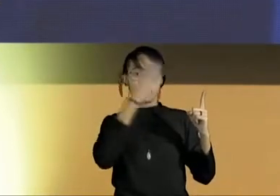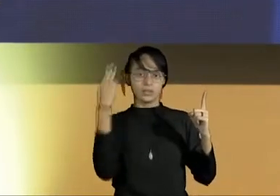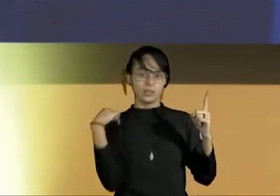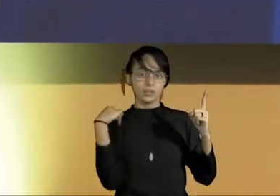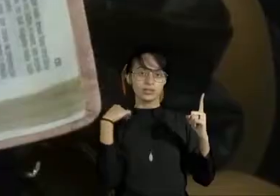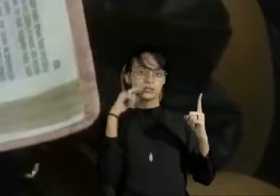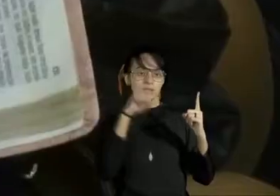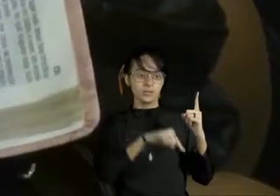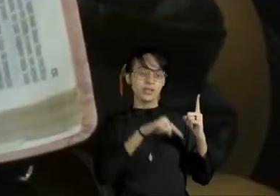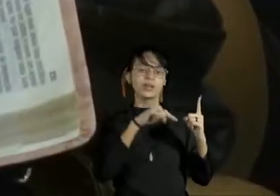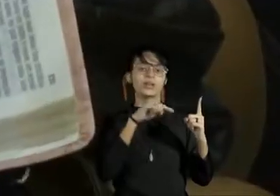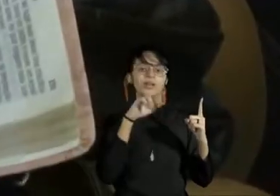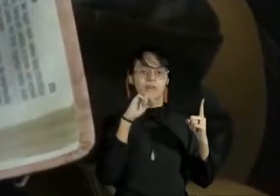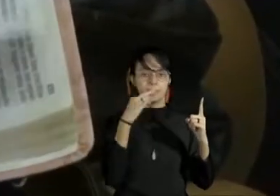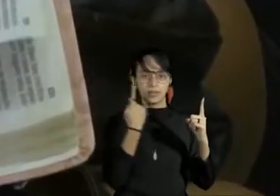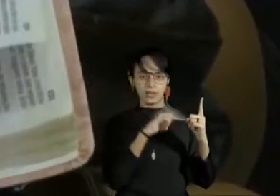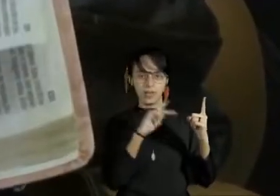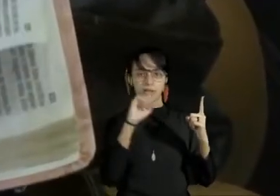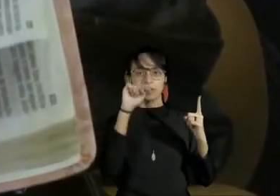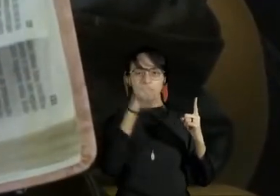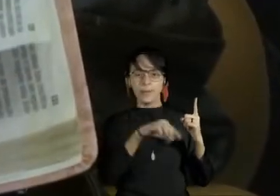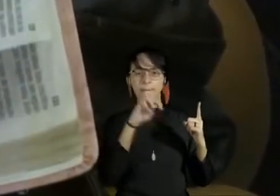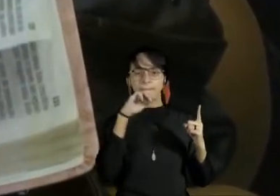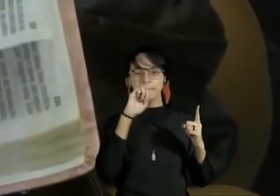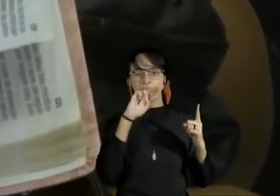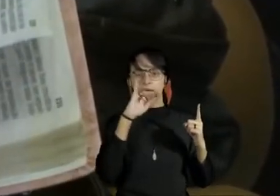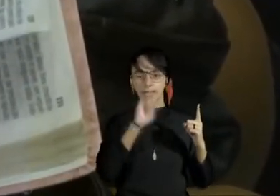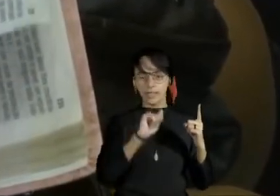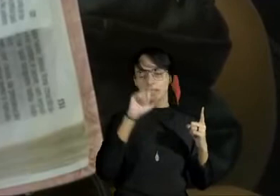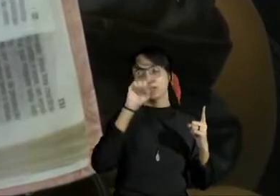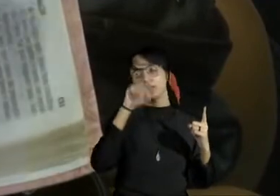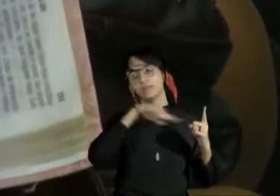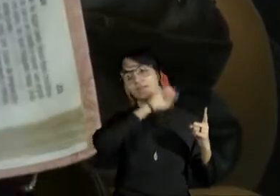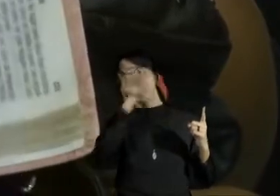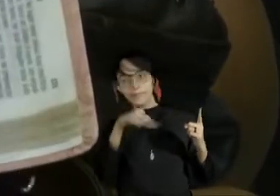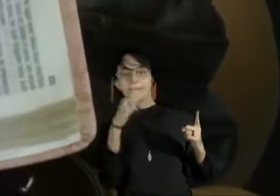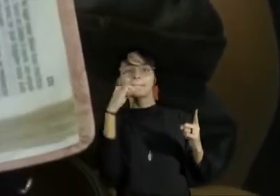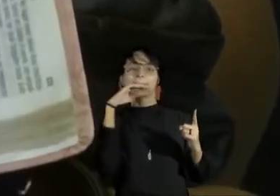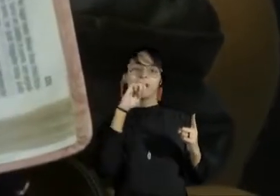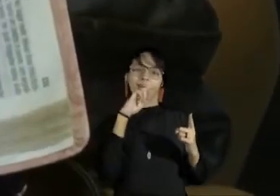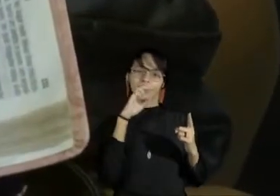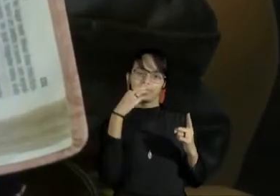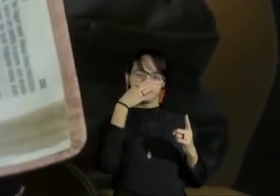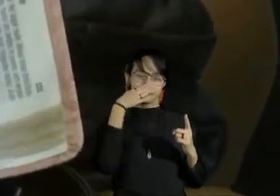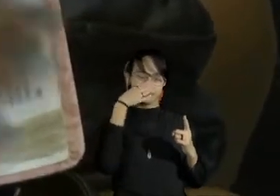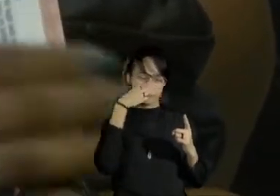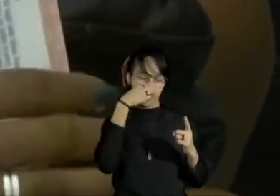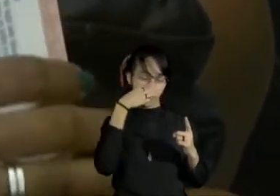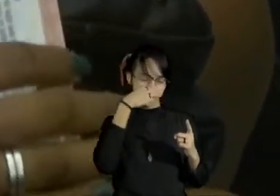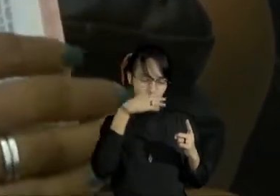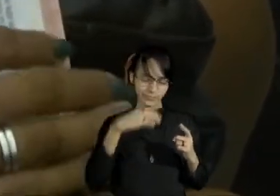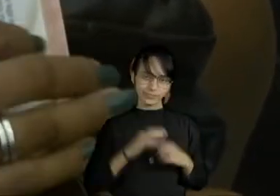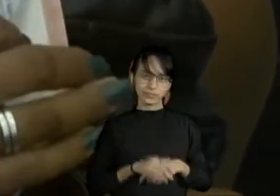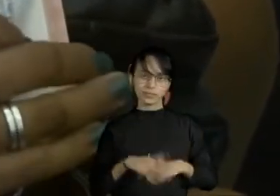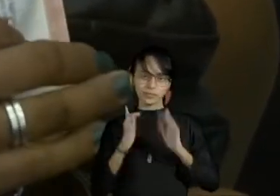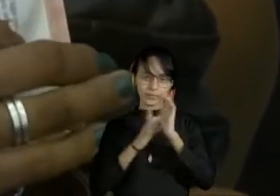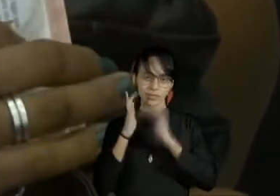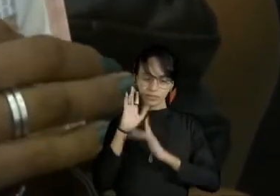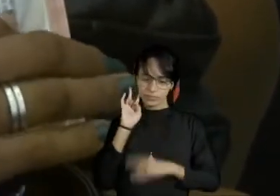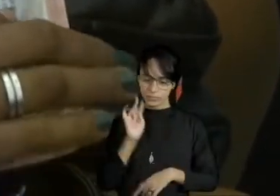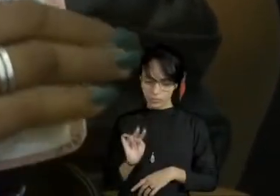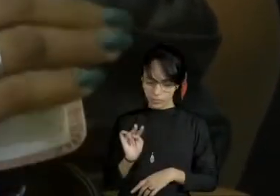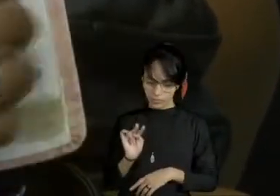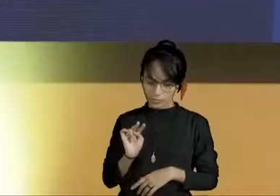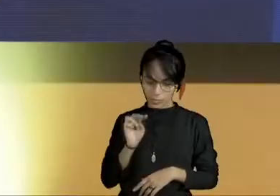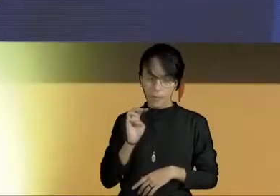e Maria, mulher de Clopas, e Maria Madalena. Vendo Jesus ali a sua mãe e